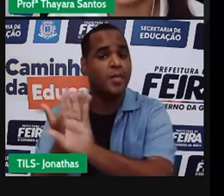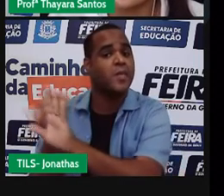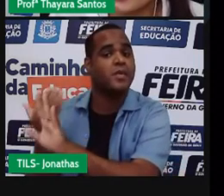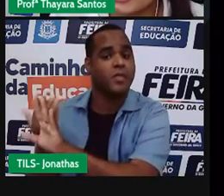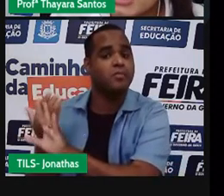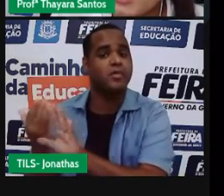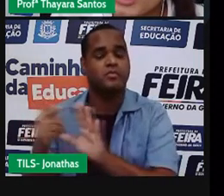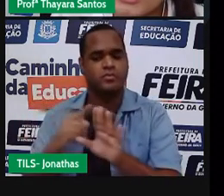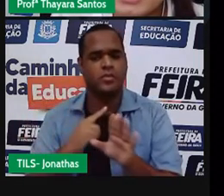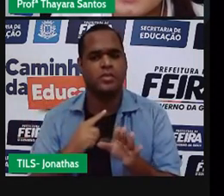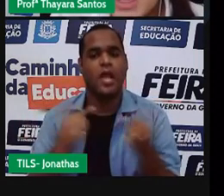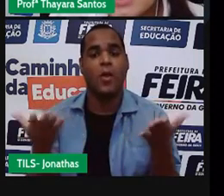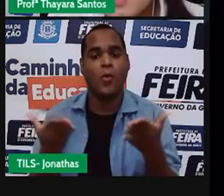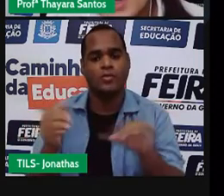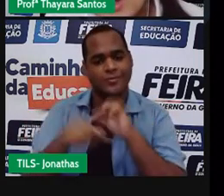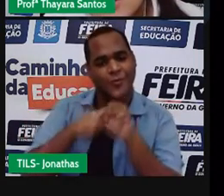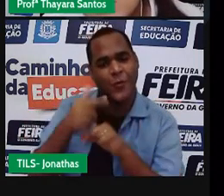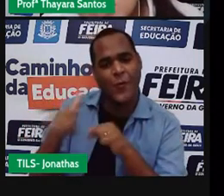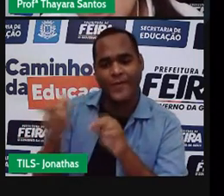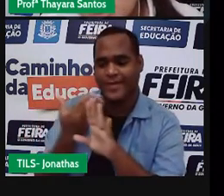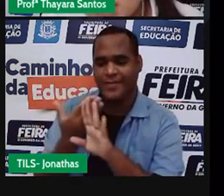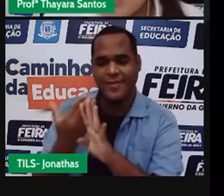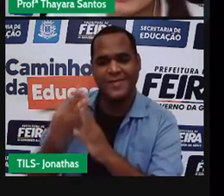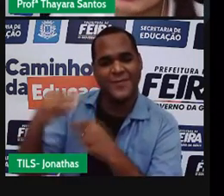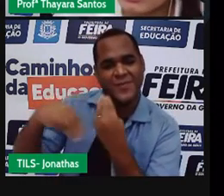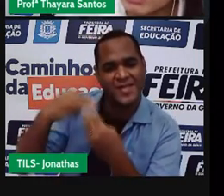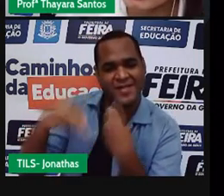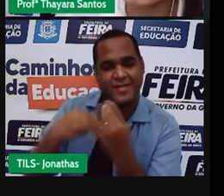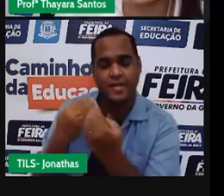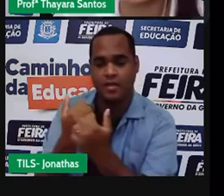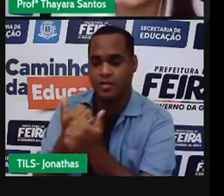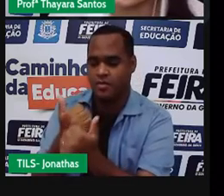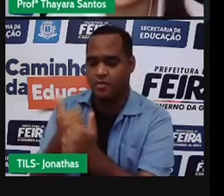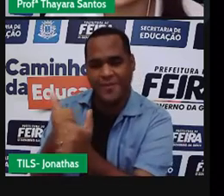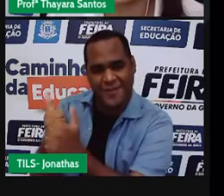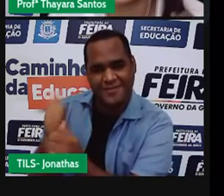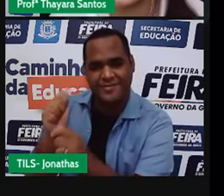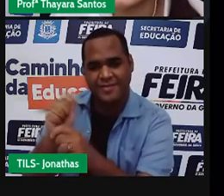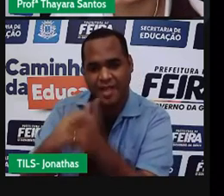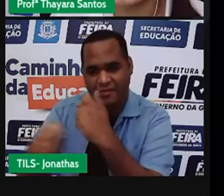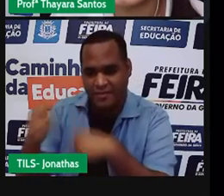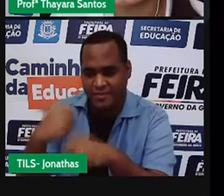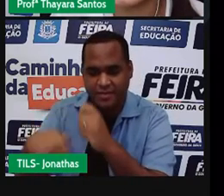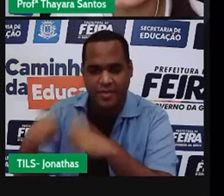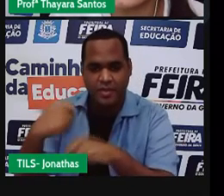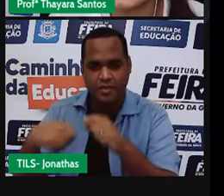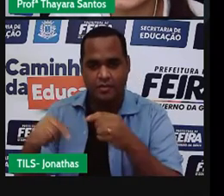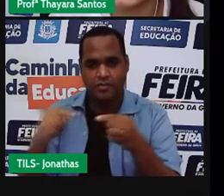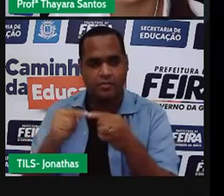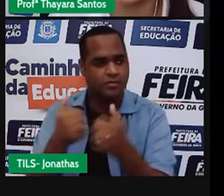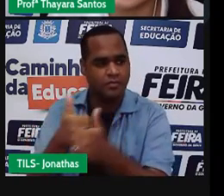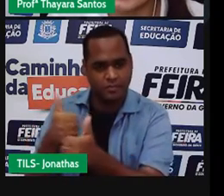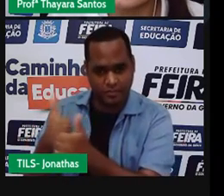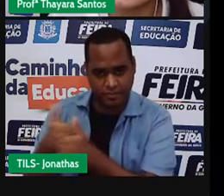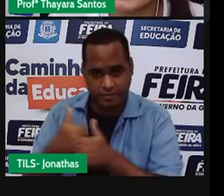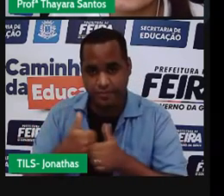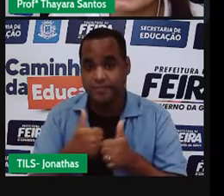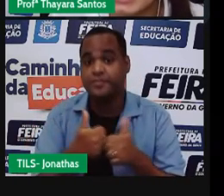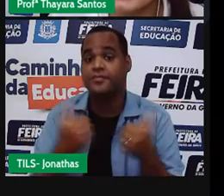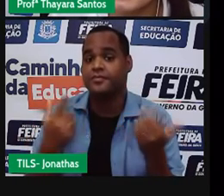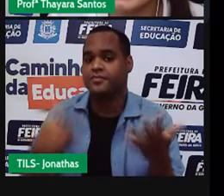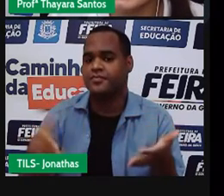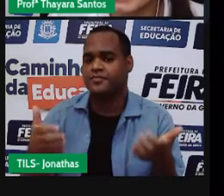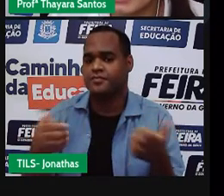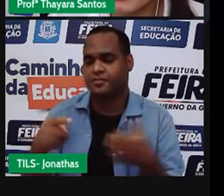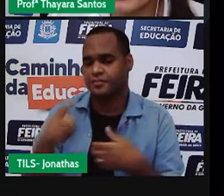agora a gente tem as moléculas mais próximas aqui continua se agitando Mas elas estão mais próximas então aqui a